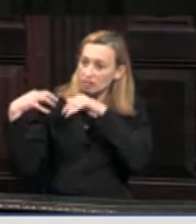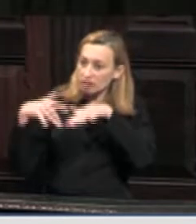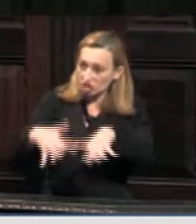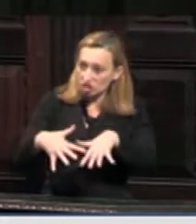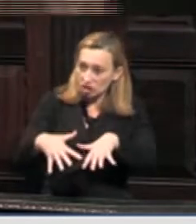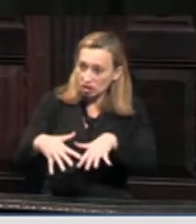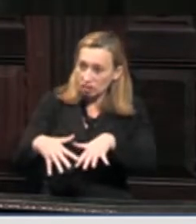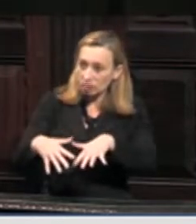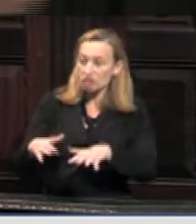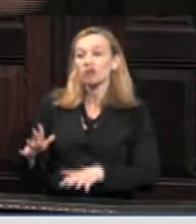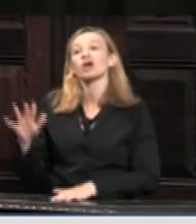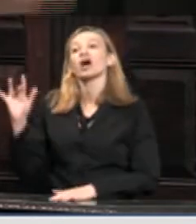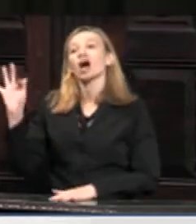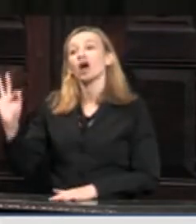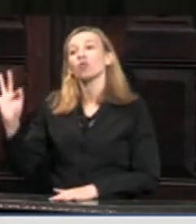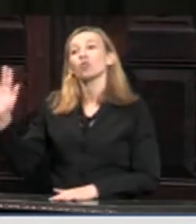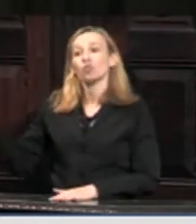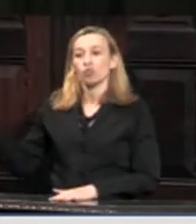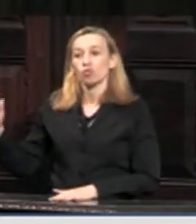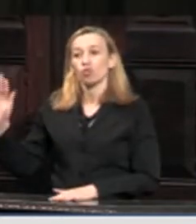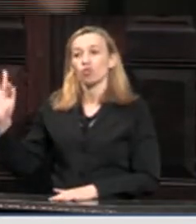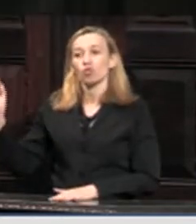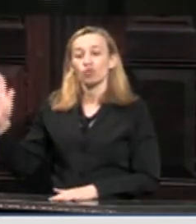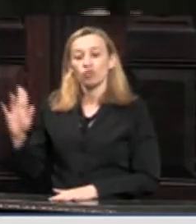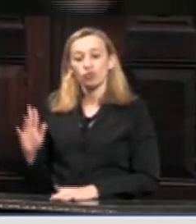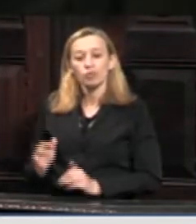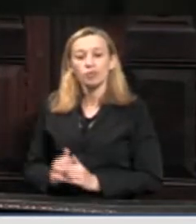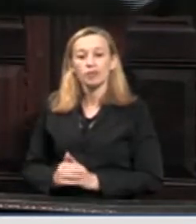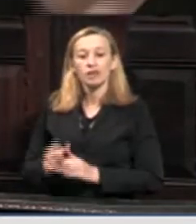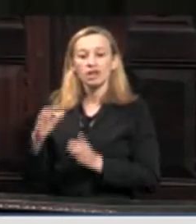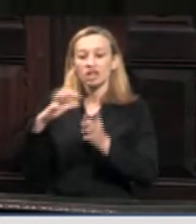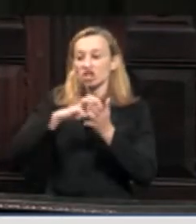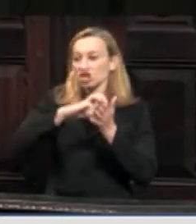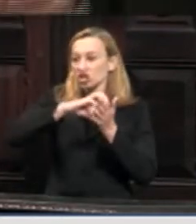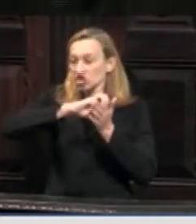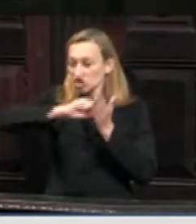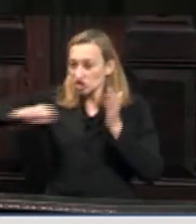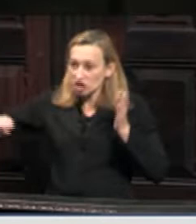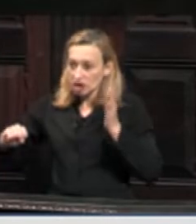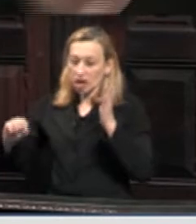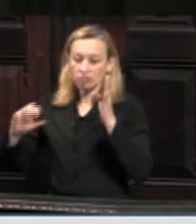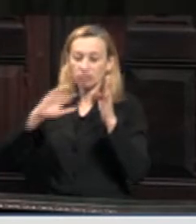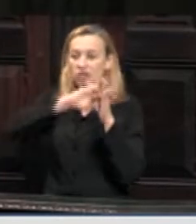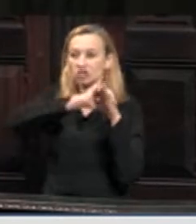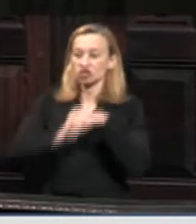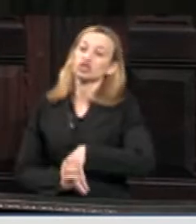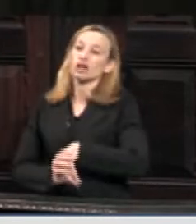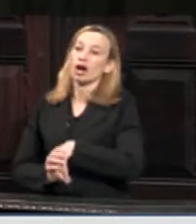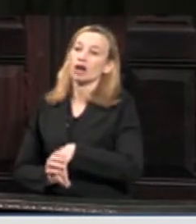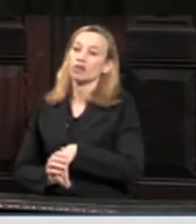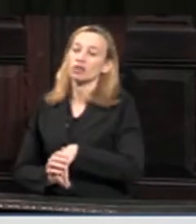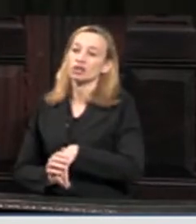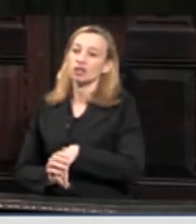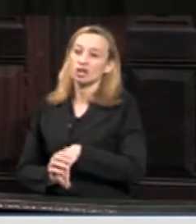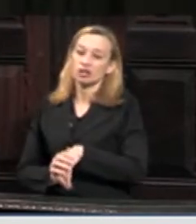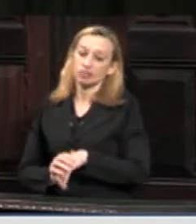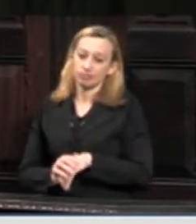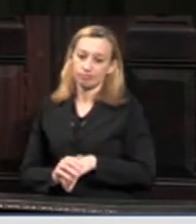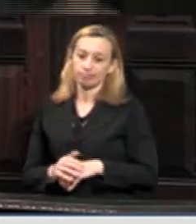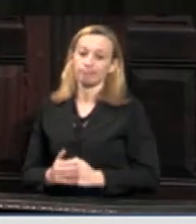Direito da UF, sem mandado, insisto, e arrancaram a bandeira que havia sido colocada pela comunidade